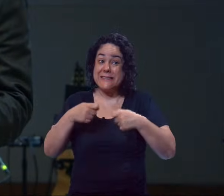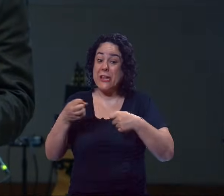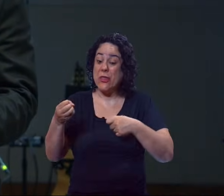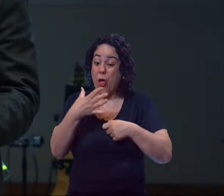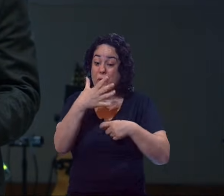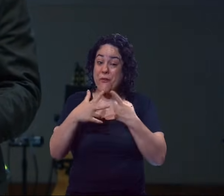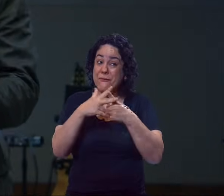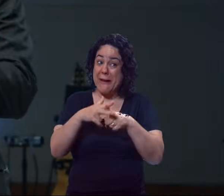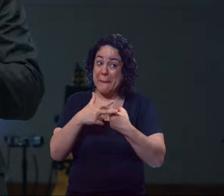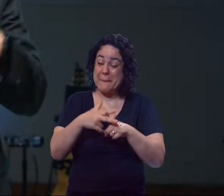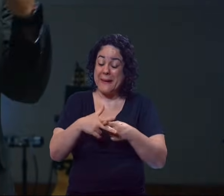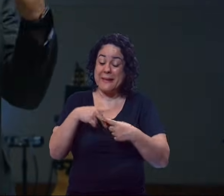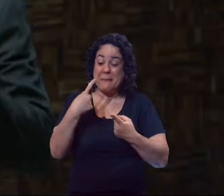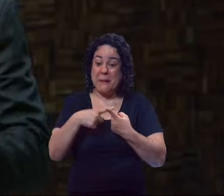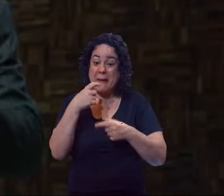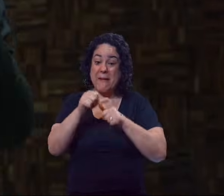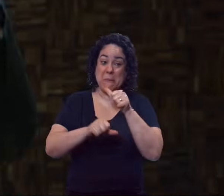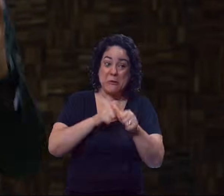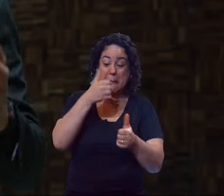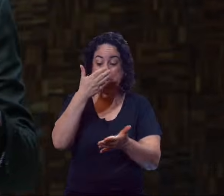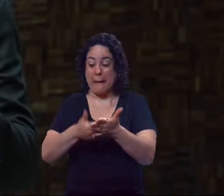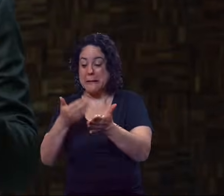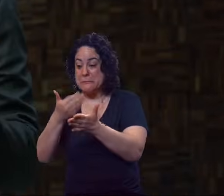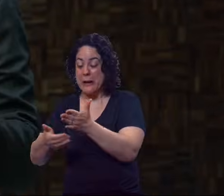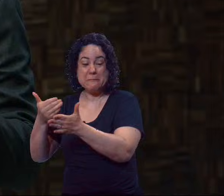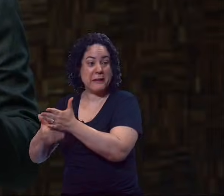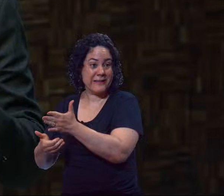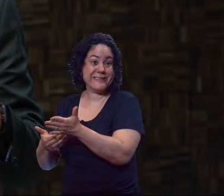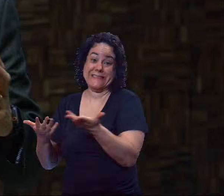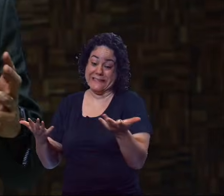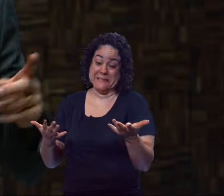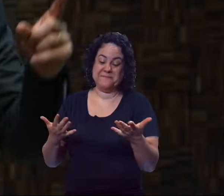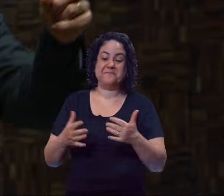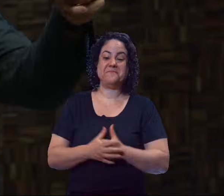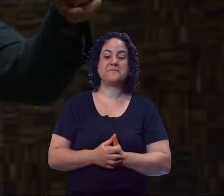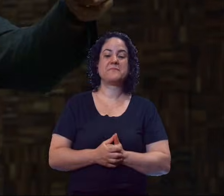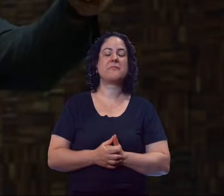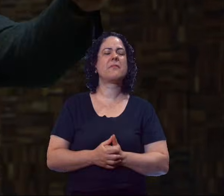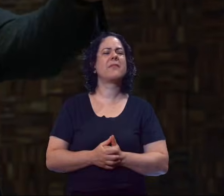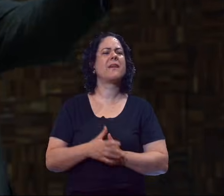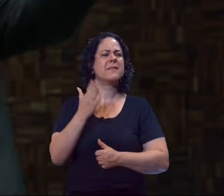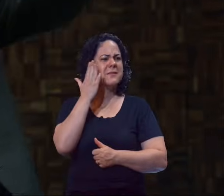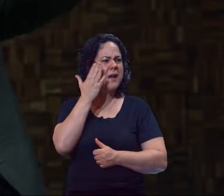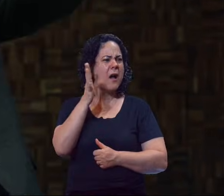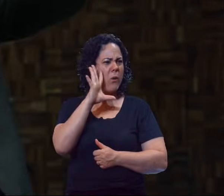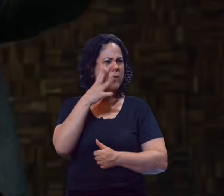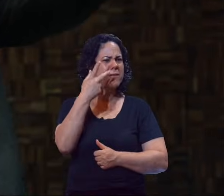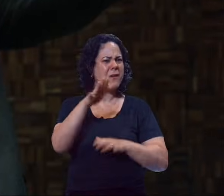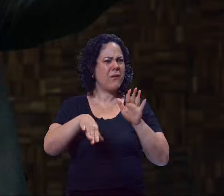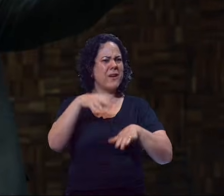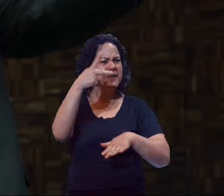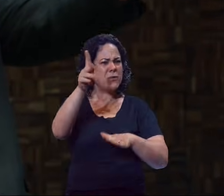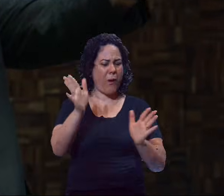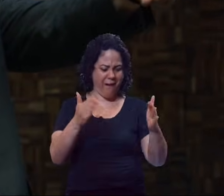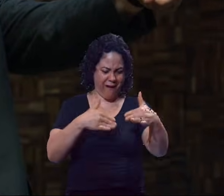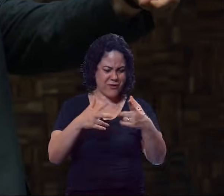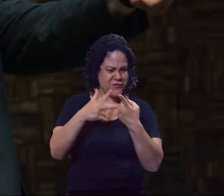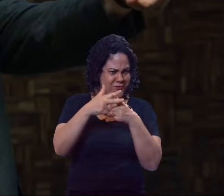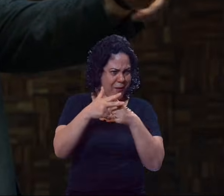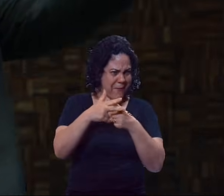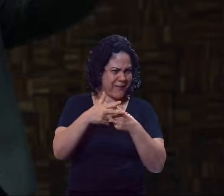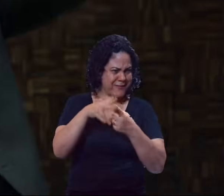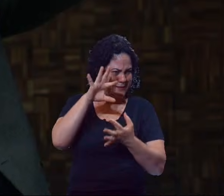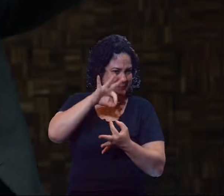uma ferramenta nova. A gente vai mudando e vai perdendo as coisas. Sabe o que acontece? Talvez na tua caixa de ferramenta